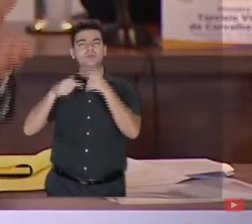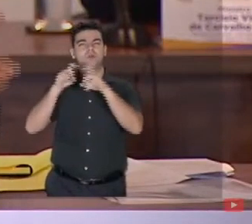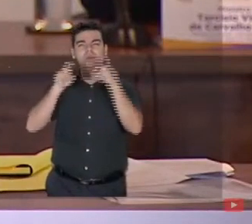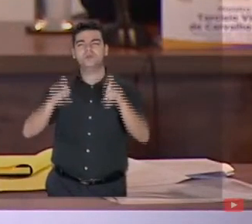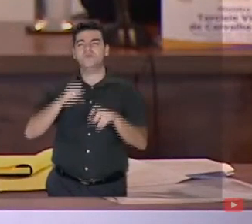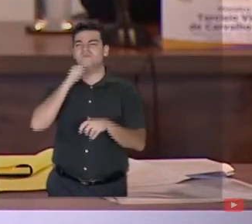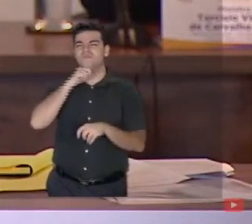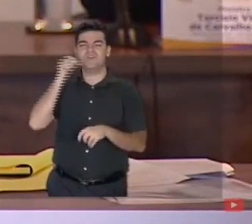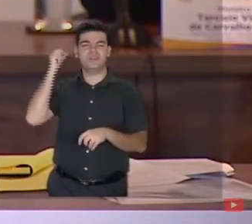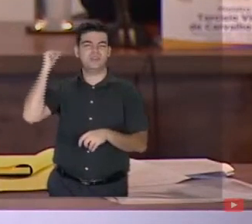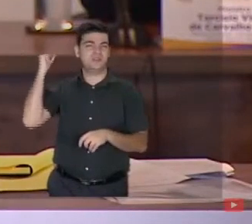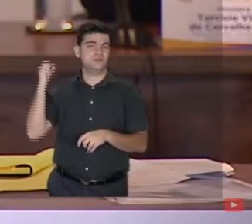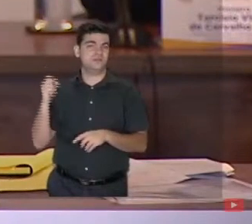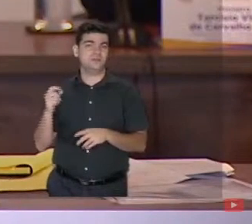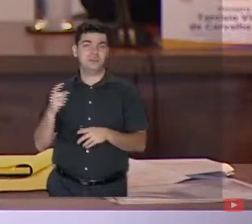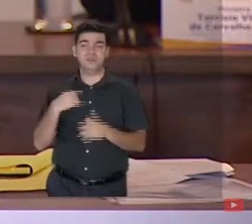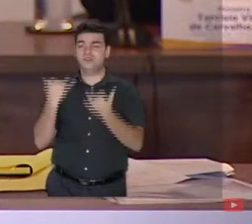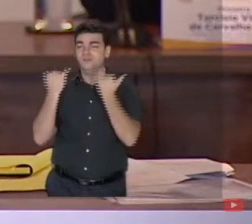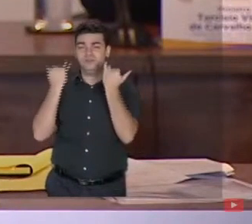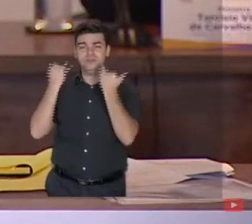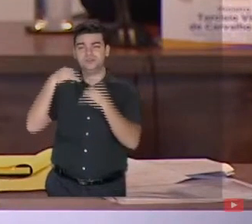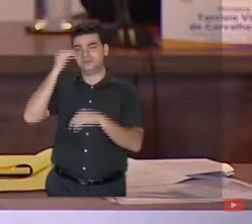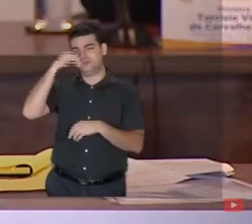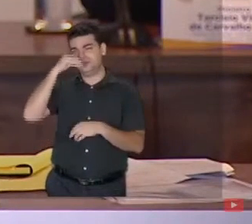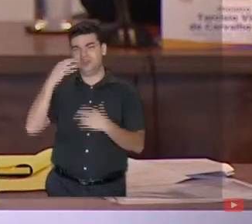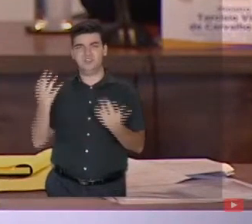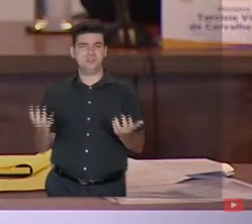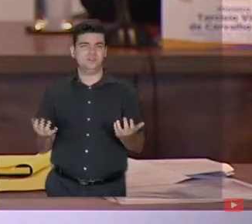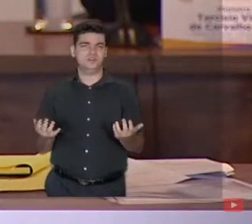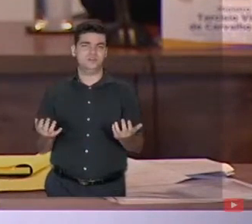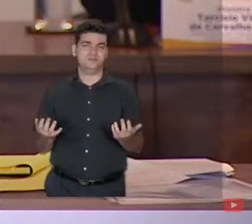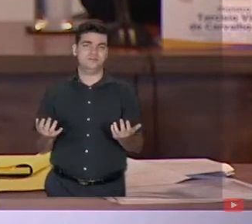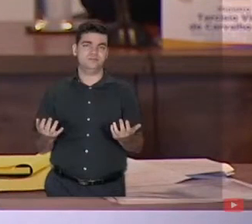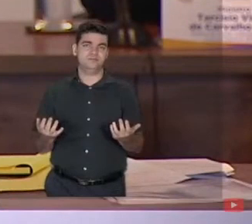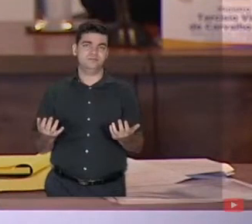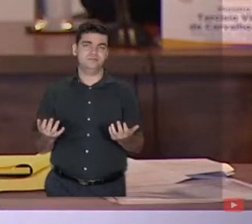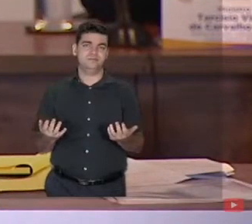e igualmente sem qualquer consequência. Portanto,